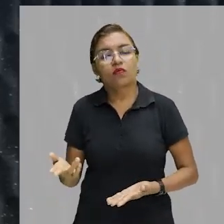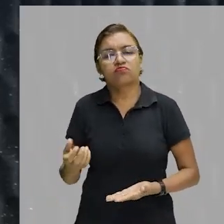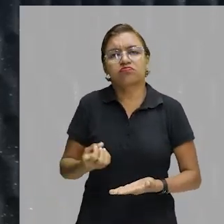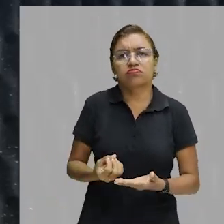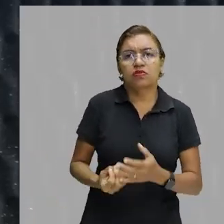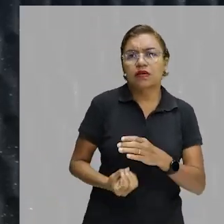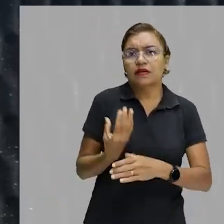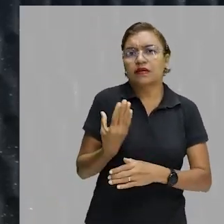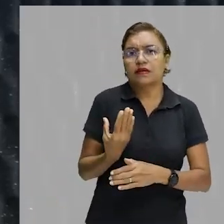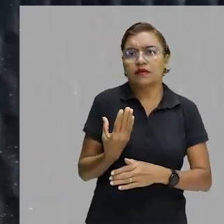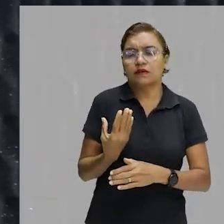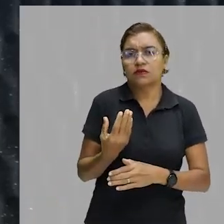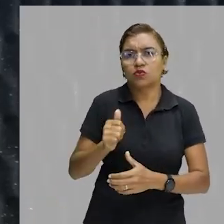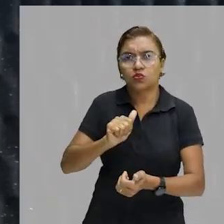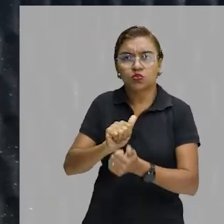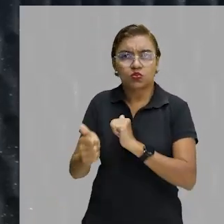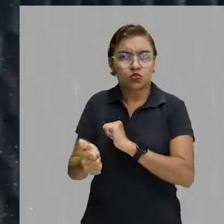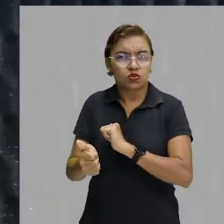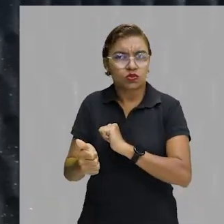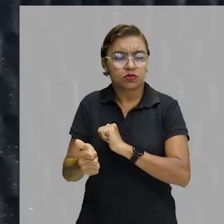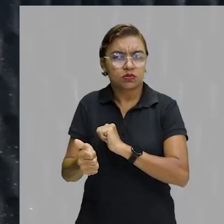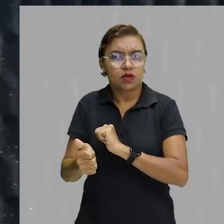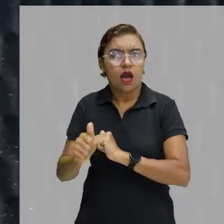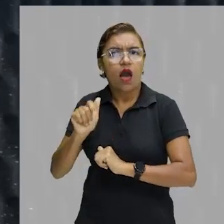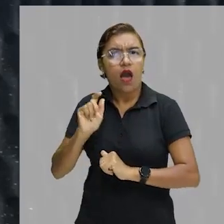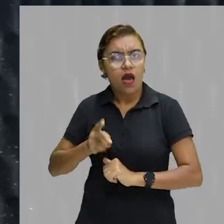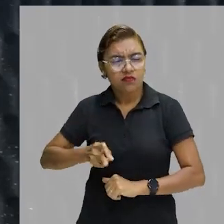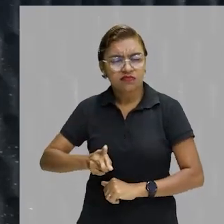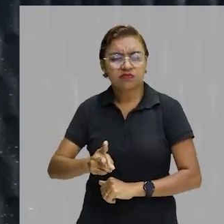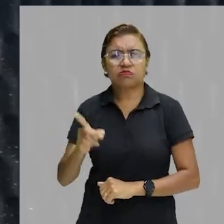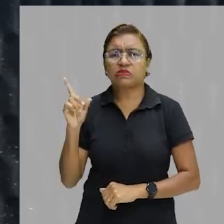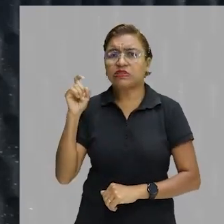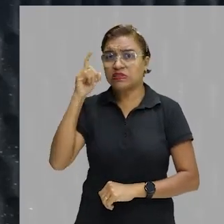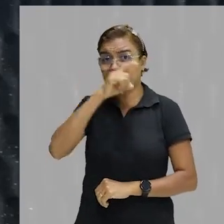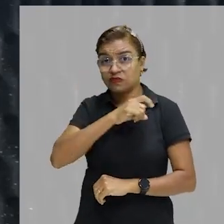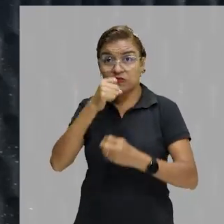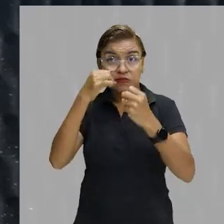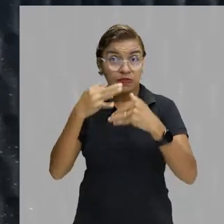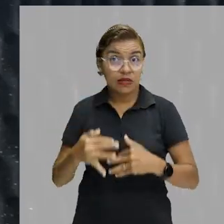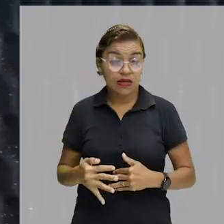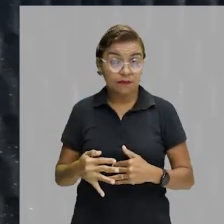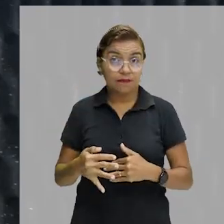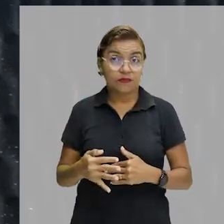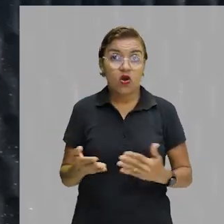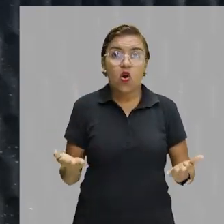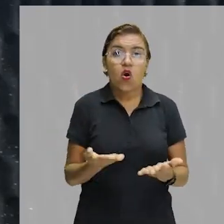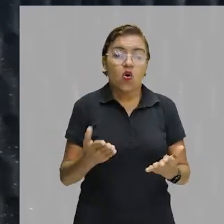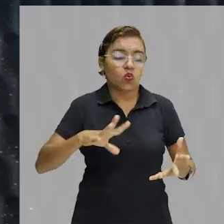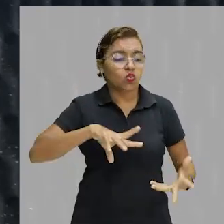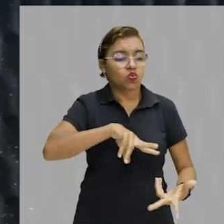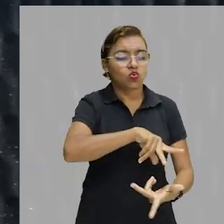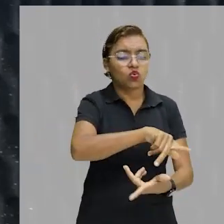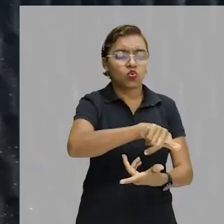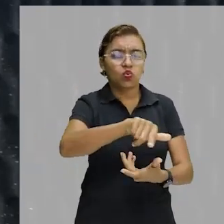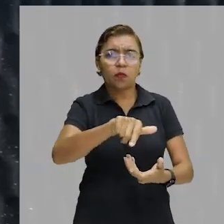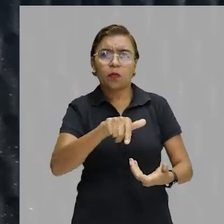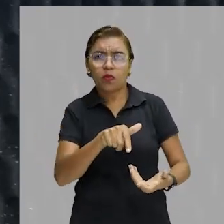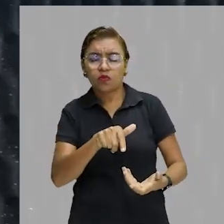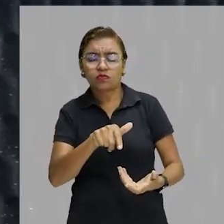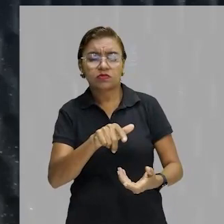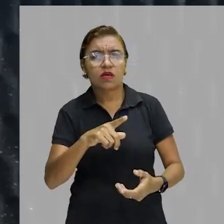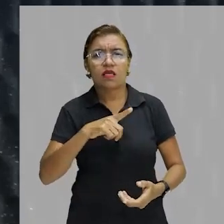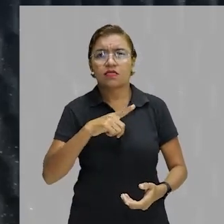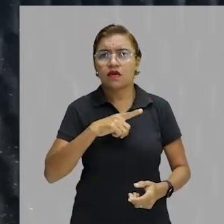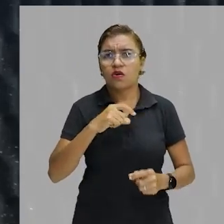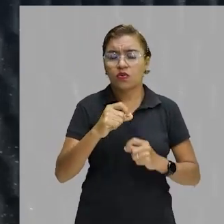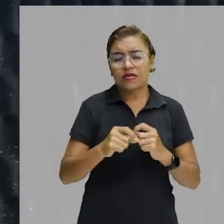criação, surgimento dos esportes, galera, é sempre muito complicado nós falarmos. Hoje o mundo ele é muito mais globalizado. Uma